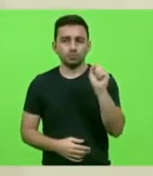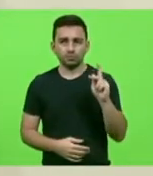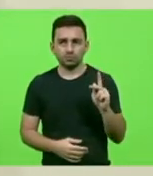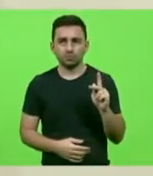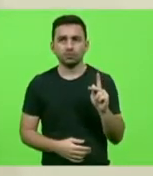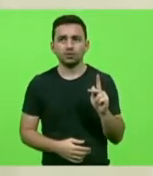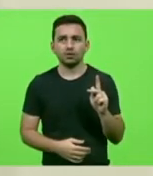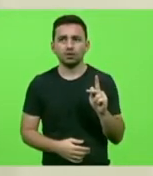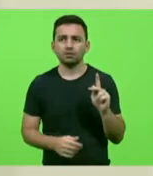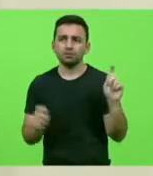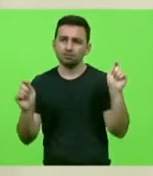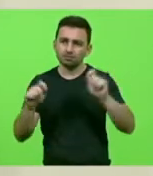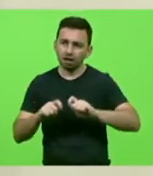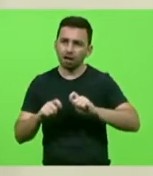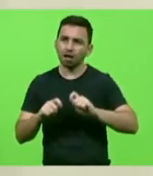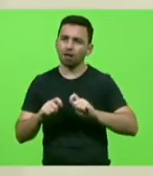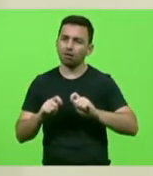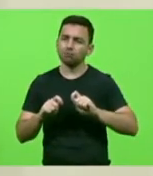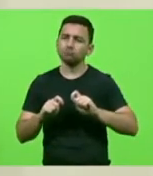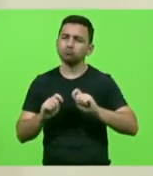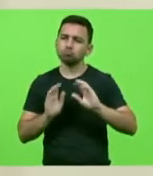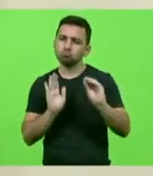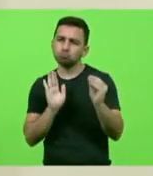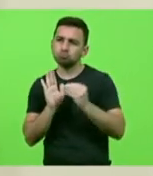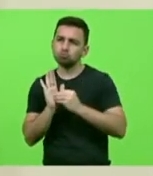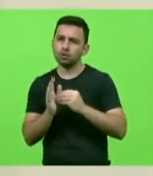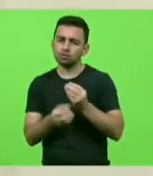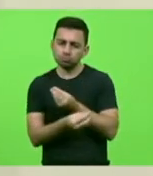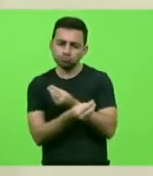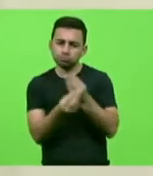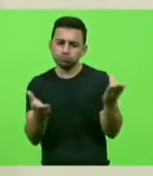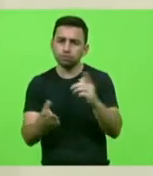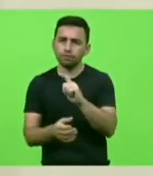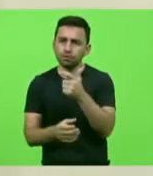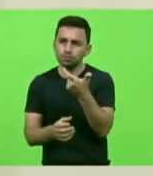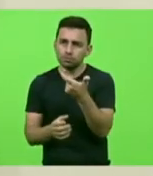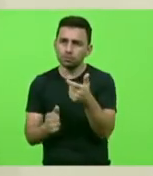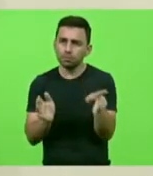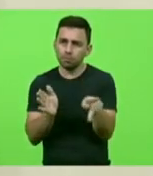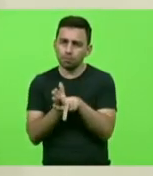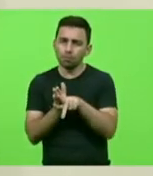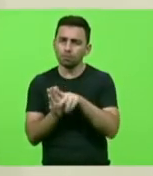fossem incluídos na distribuição de carteira funcional